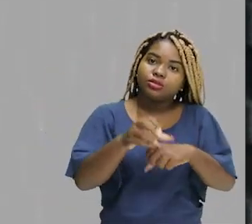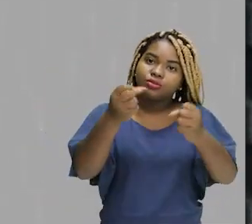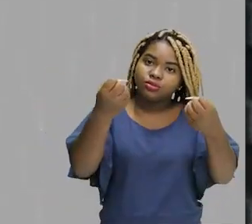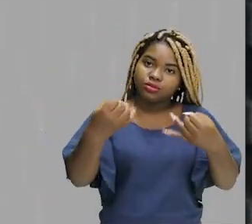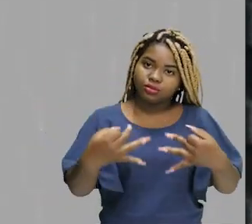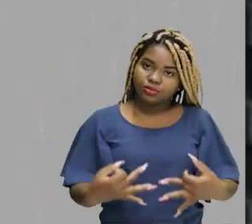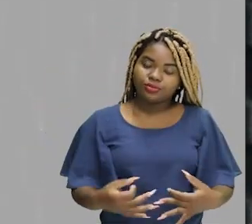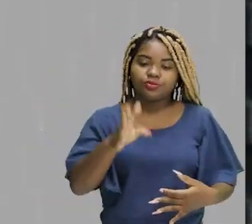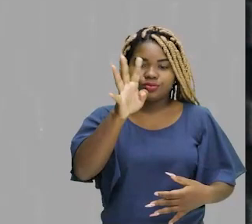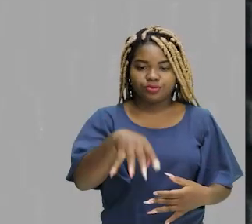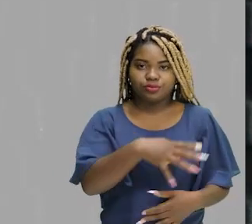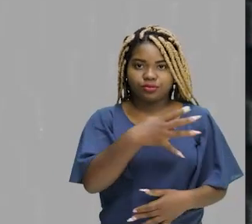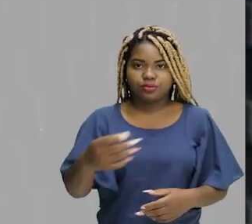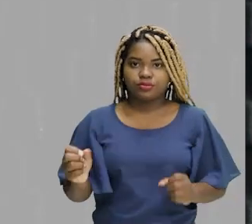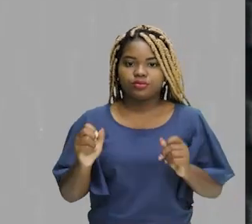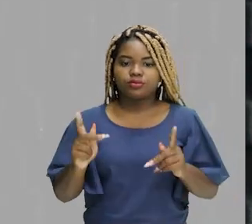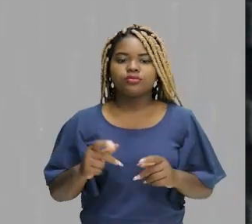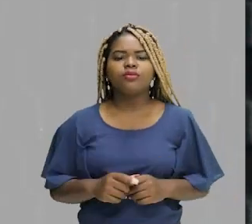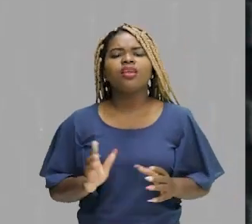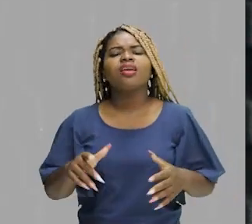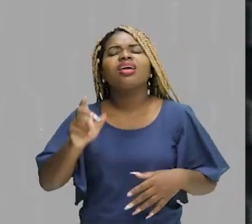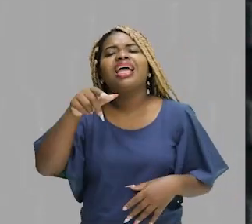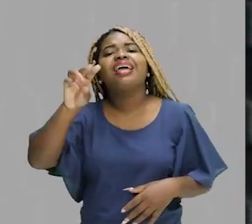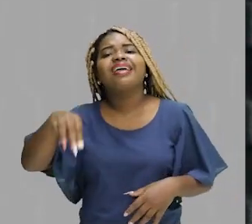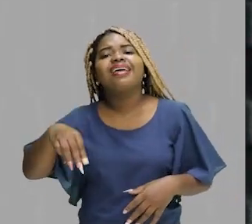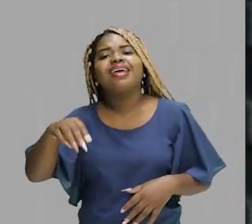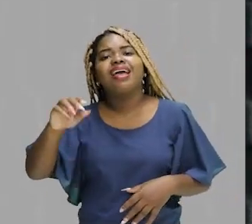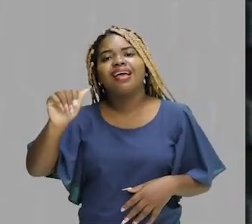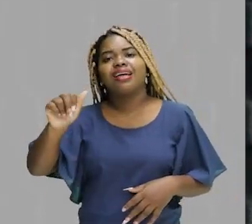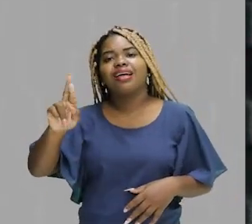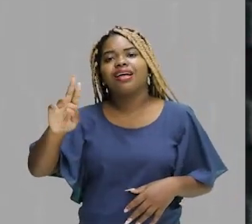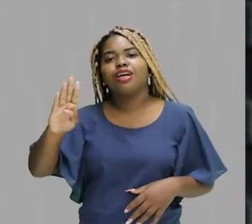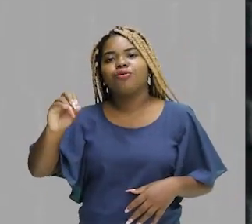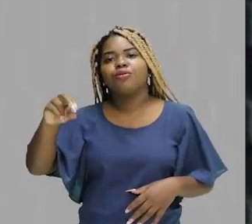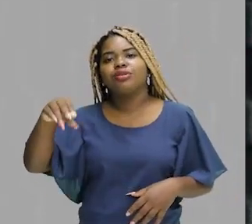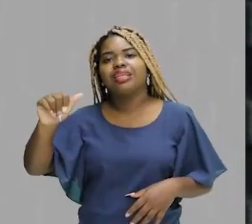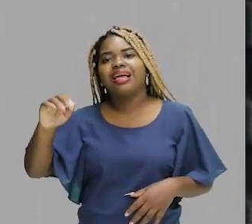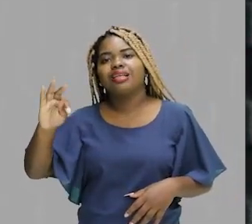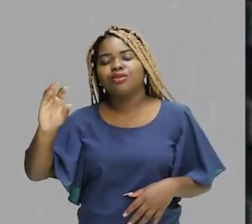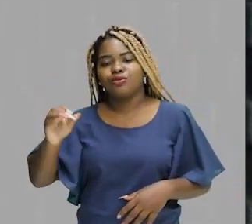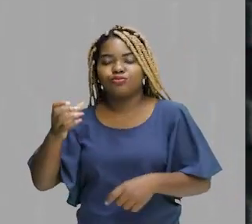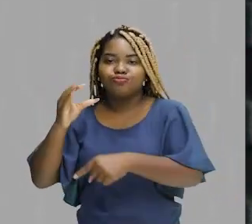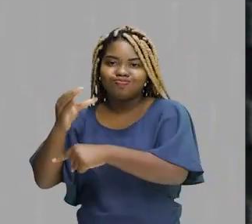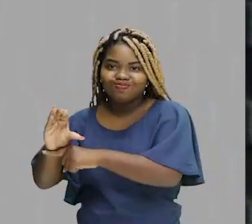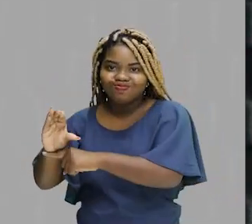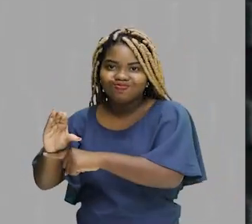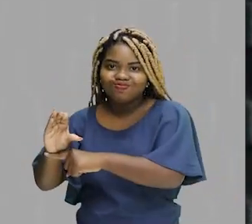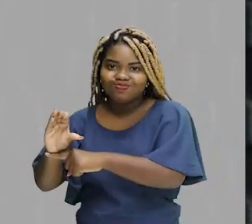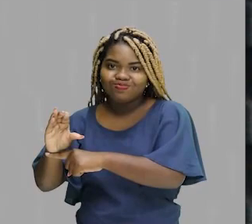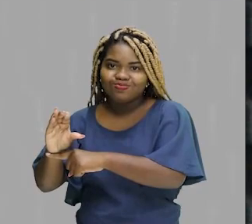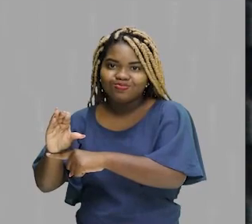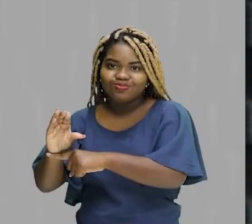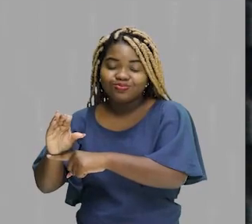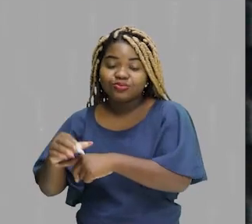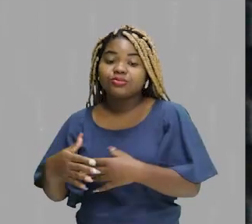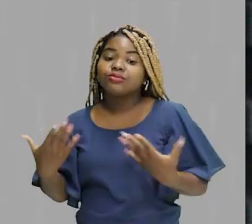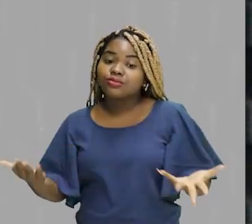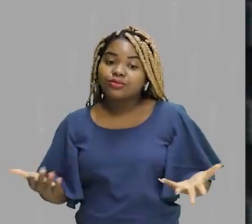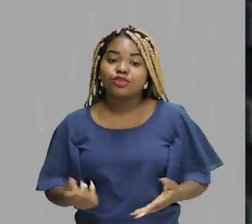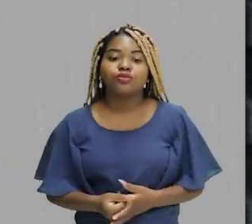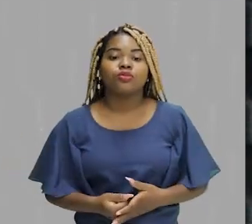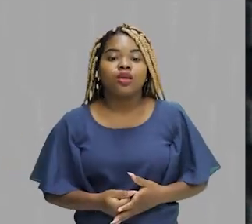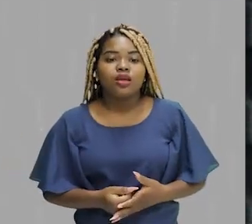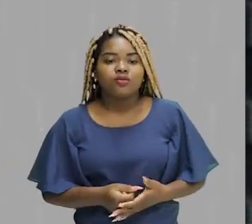ânions. Carbonato. Quem é o carbonato? Então, a partir do momento que a gente começa a fazer diversas questões